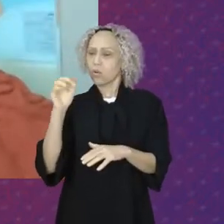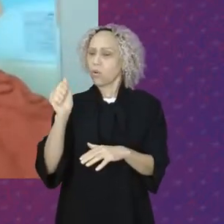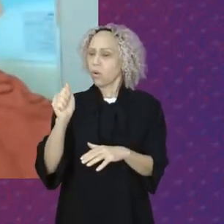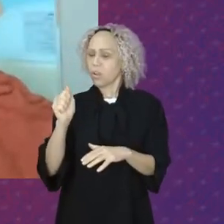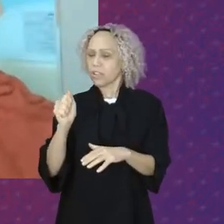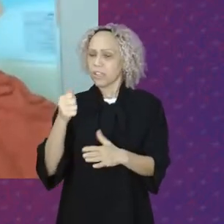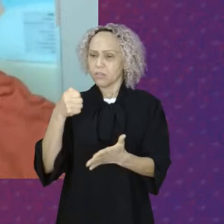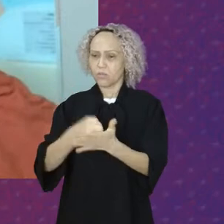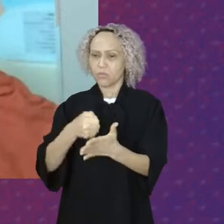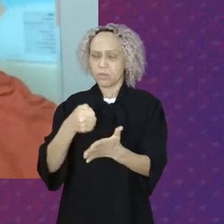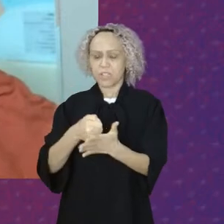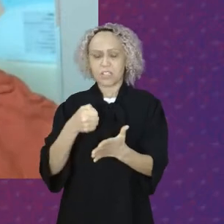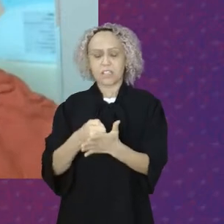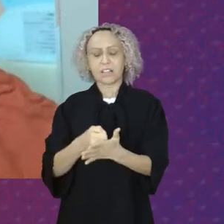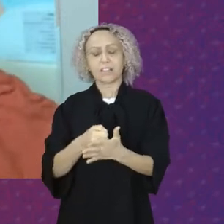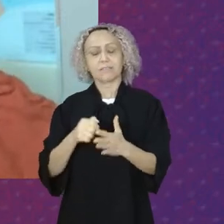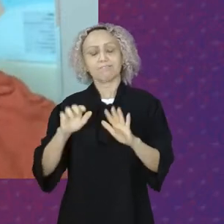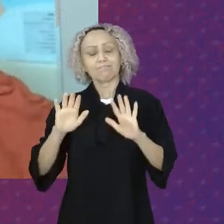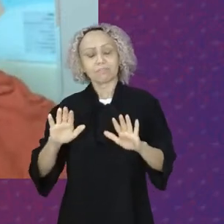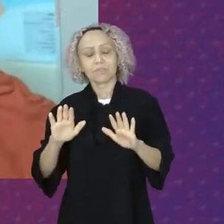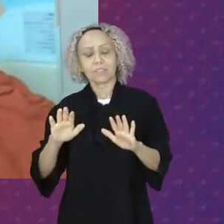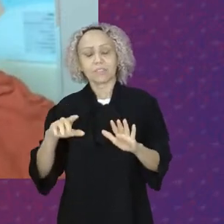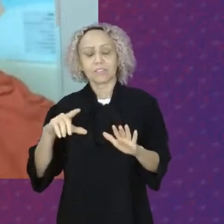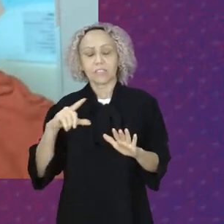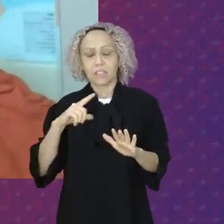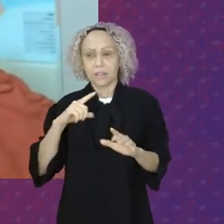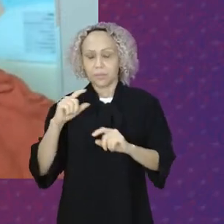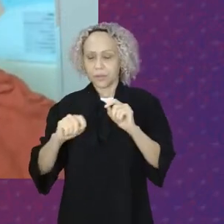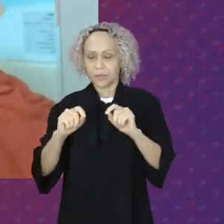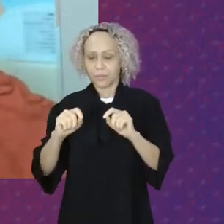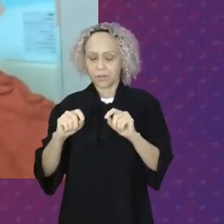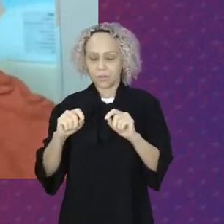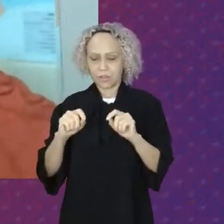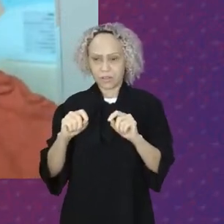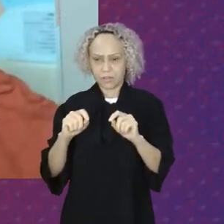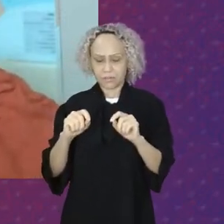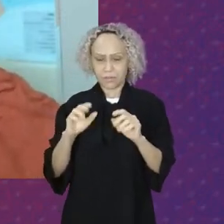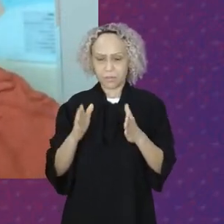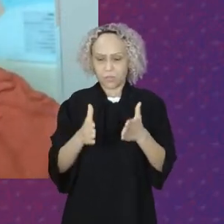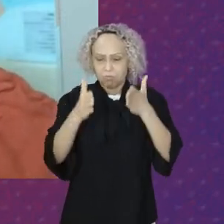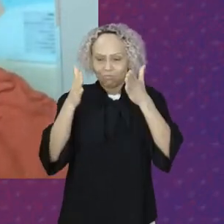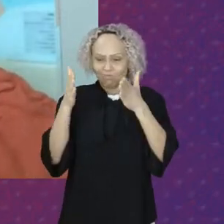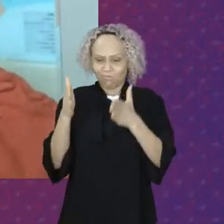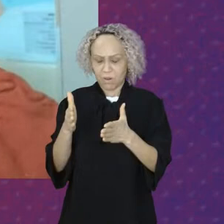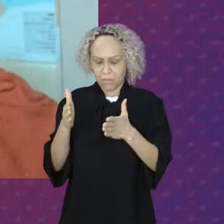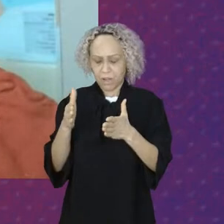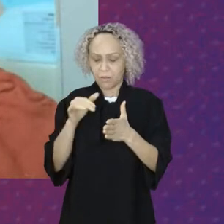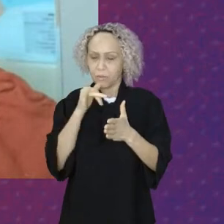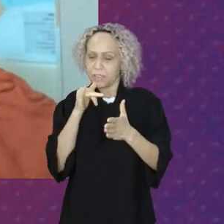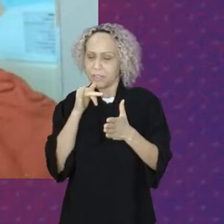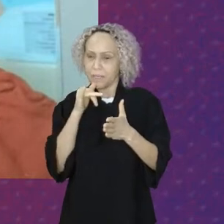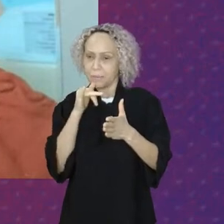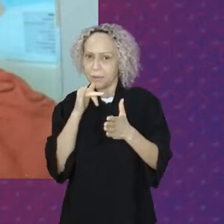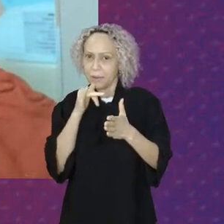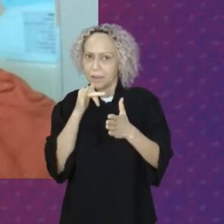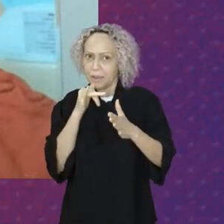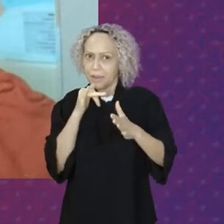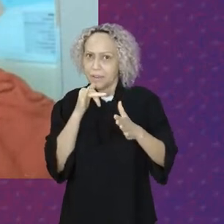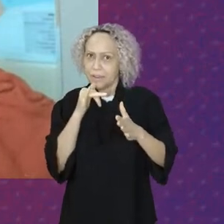um setor que é a grande maioria, que é um trabalho, inclusive, invisível, muitas mulheres, elas